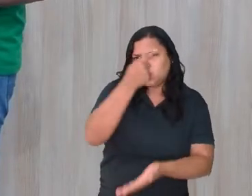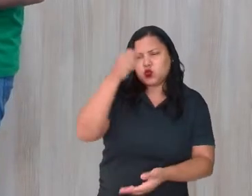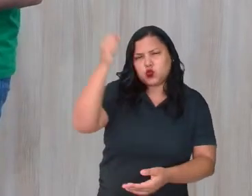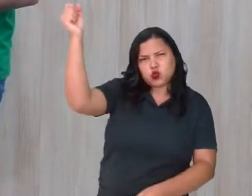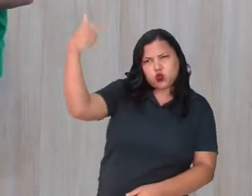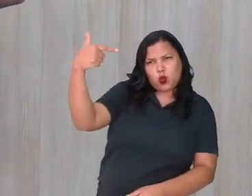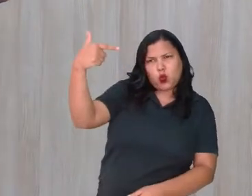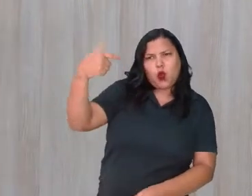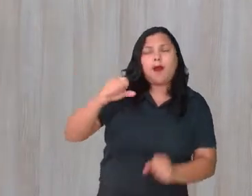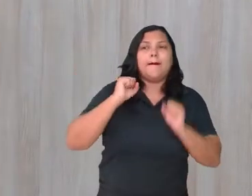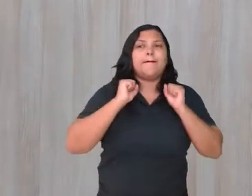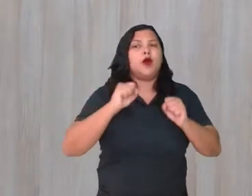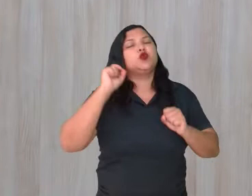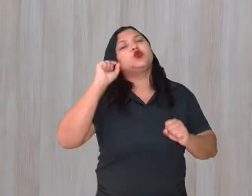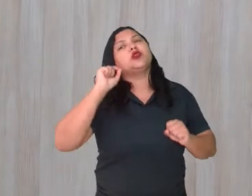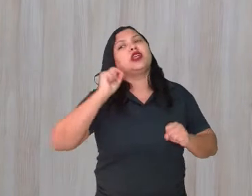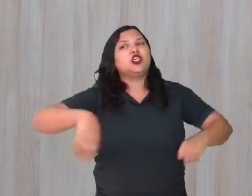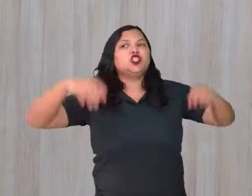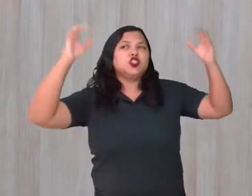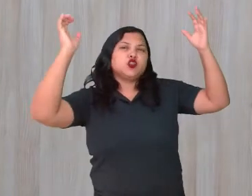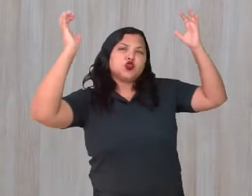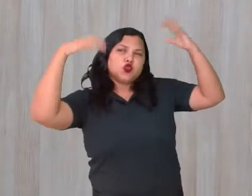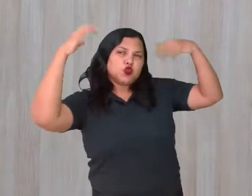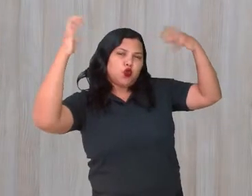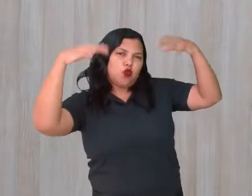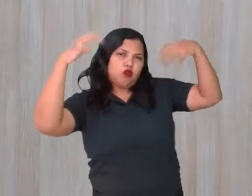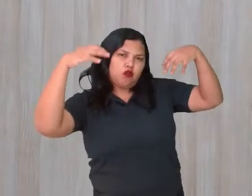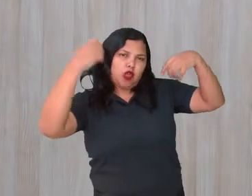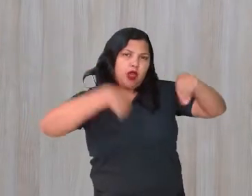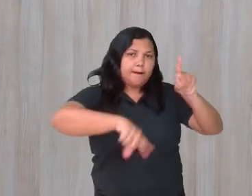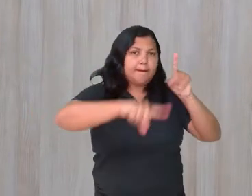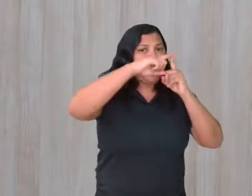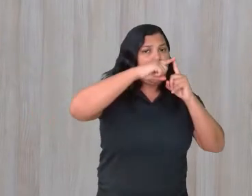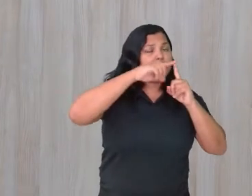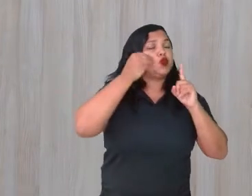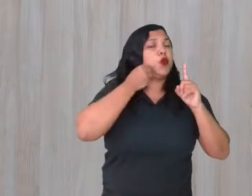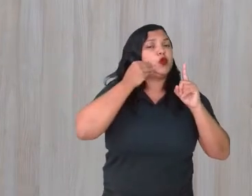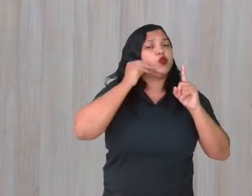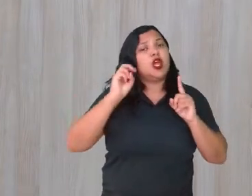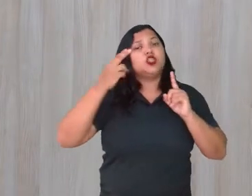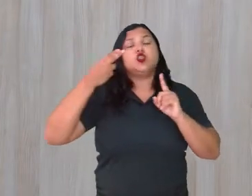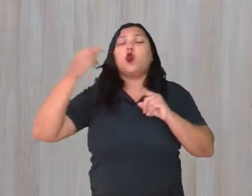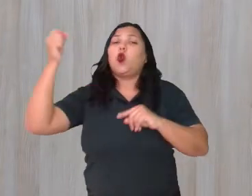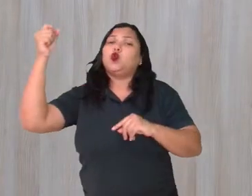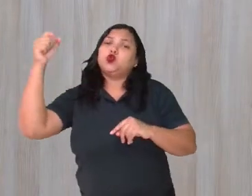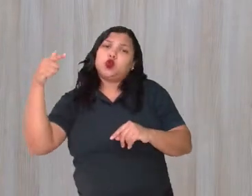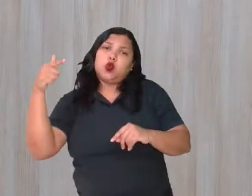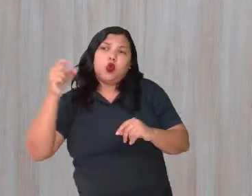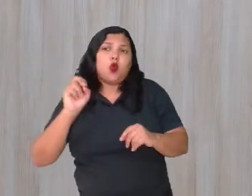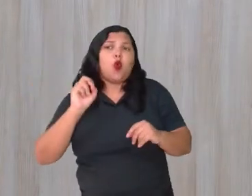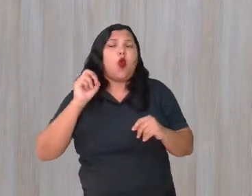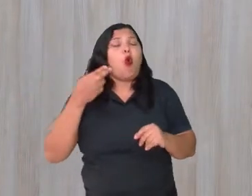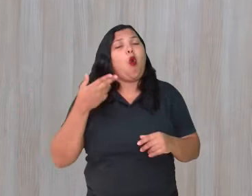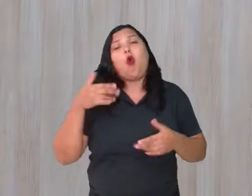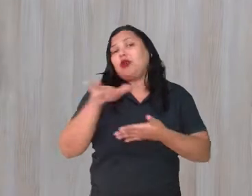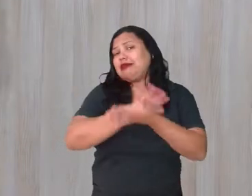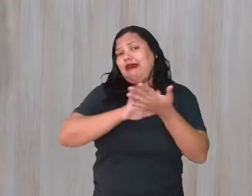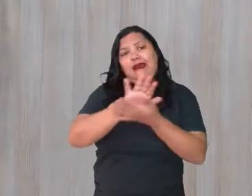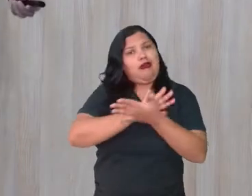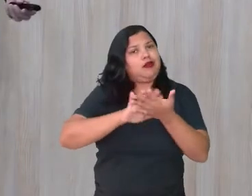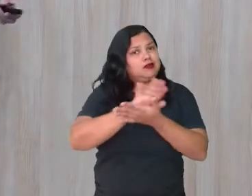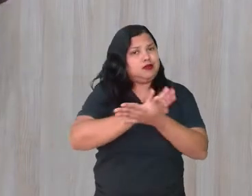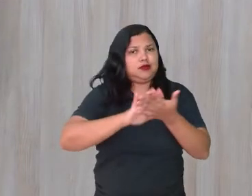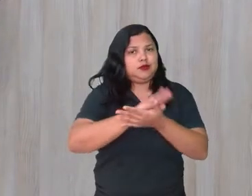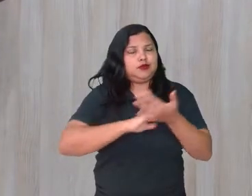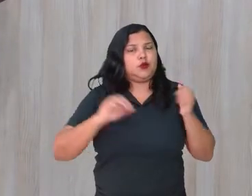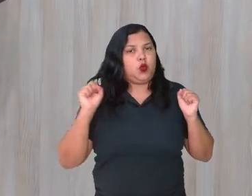eu simplesmente posso querer avaliar se vai ter mais chance de fazer sol, menos chance de fazer sol ou não há chance